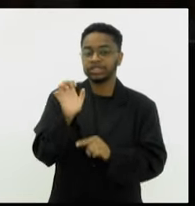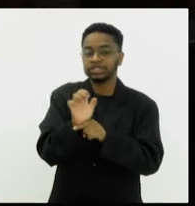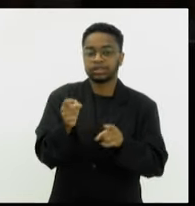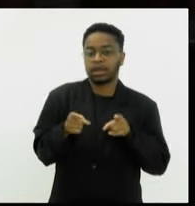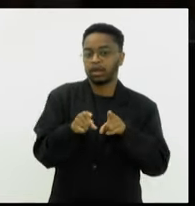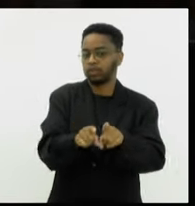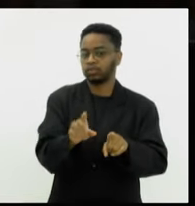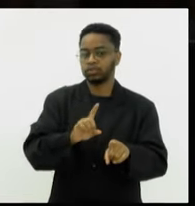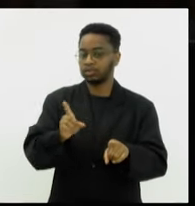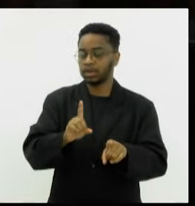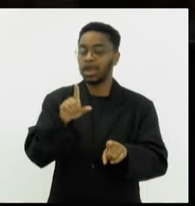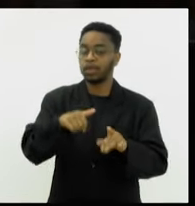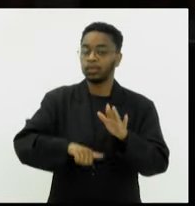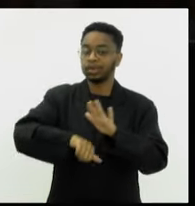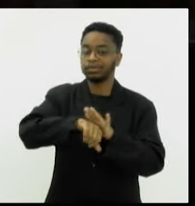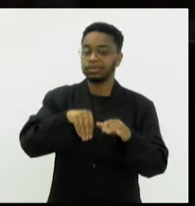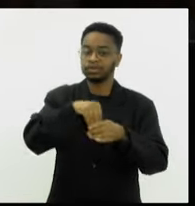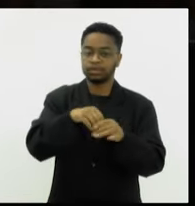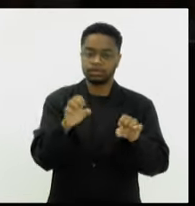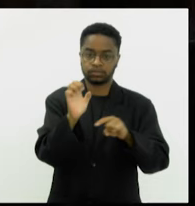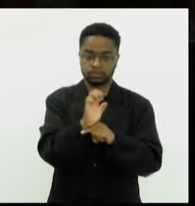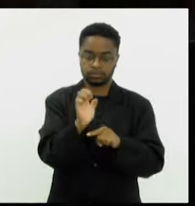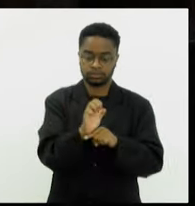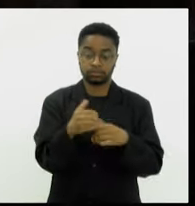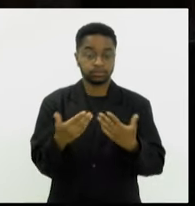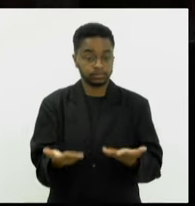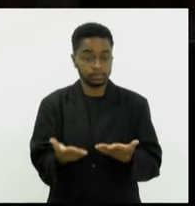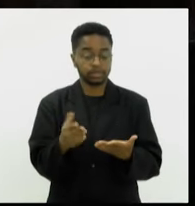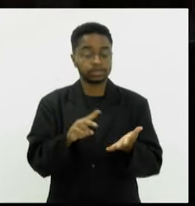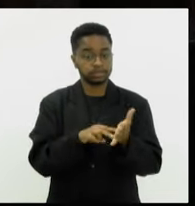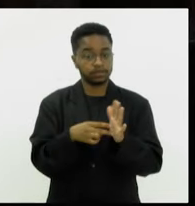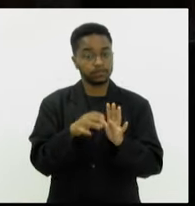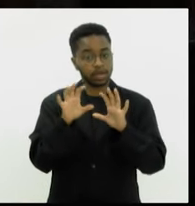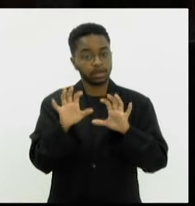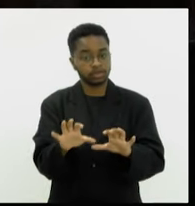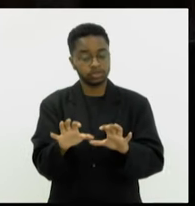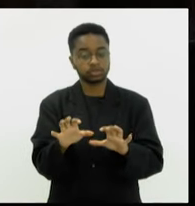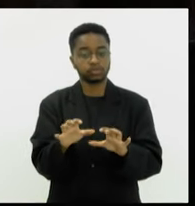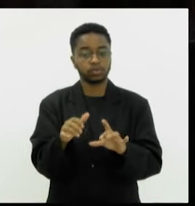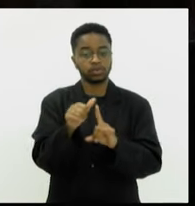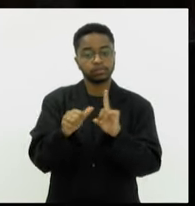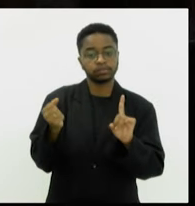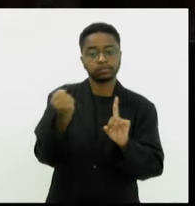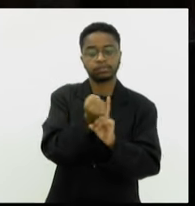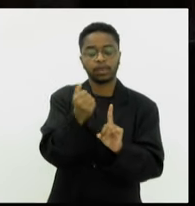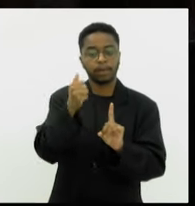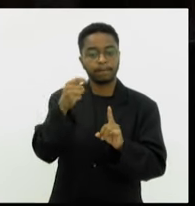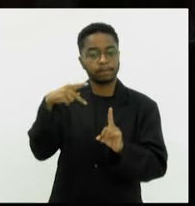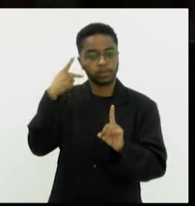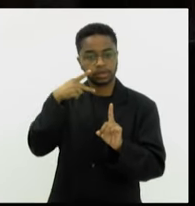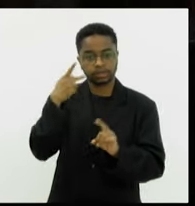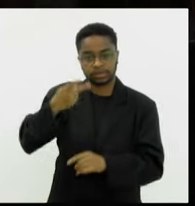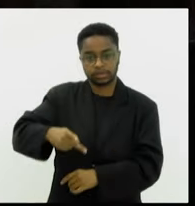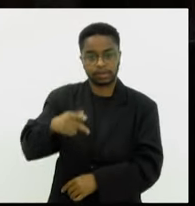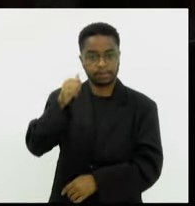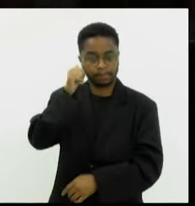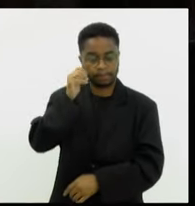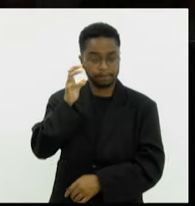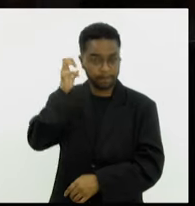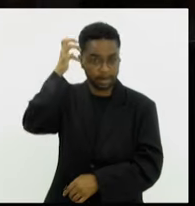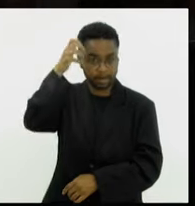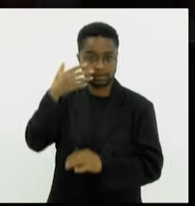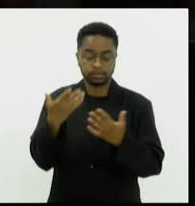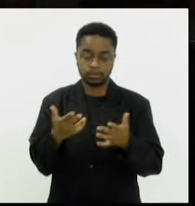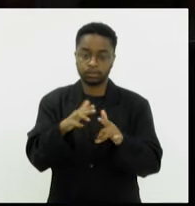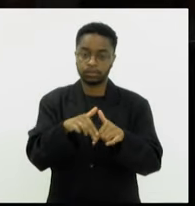gente. É o crime dentro do Estado. É isso que significa o feminicídio político de Marielle Franco. E é por isso que, dentro